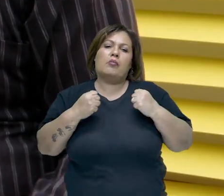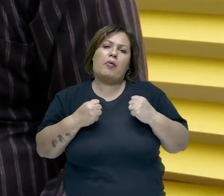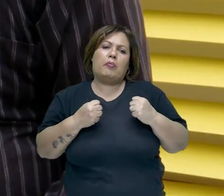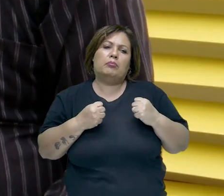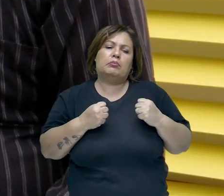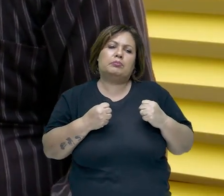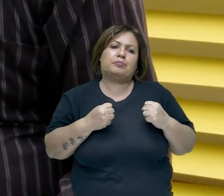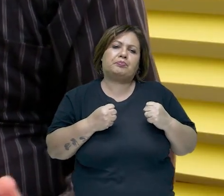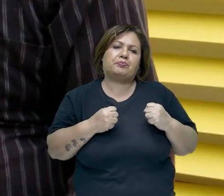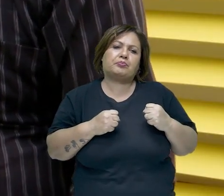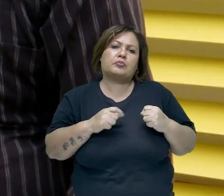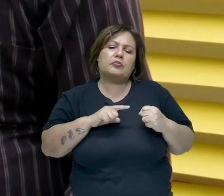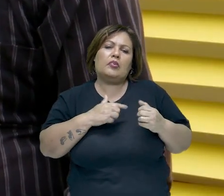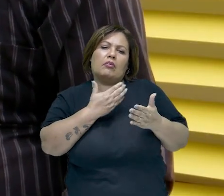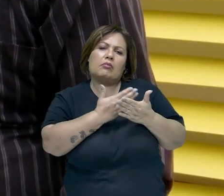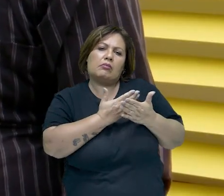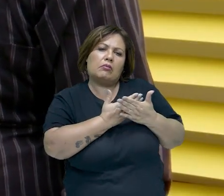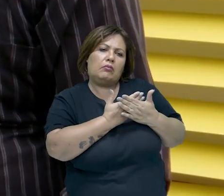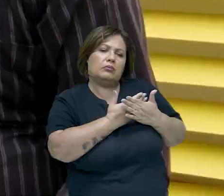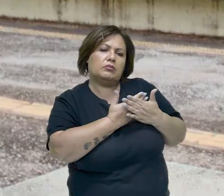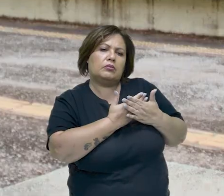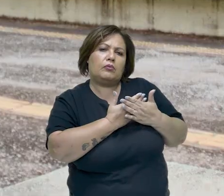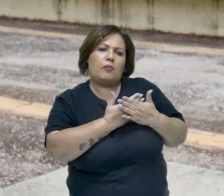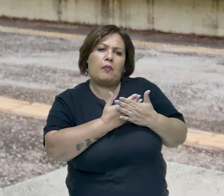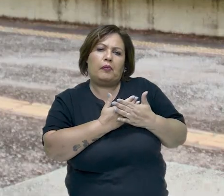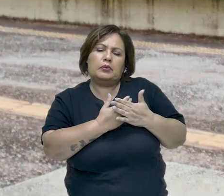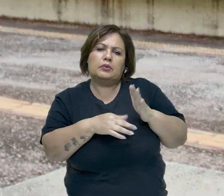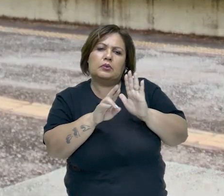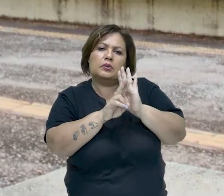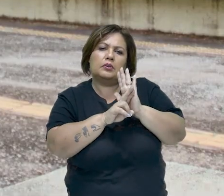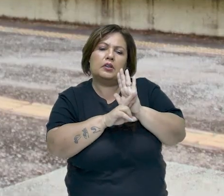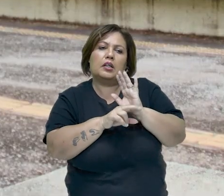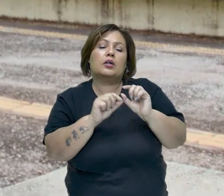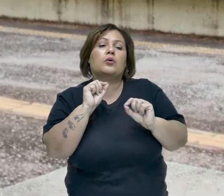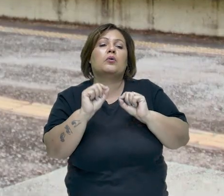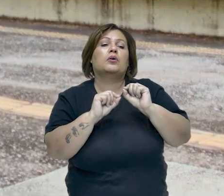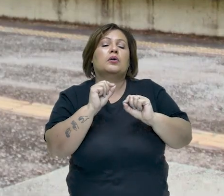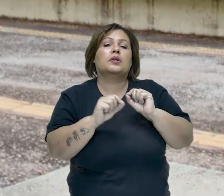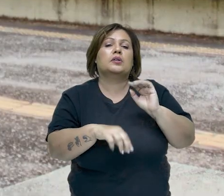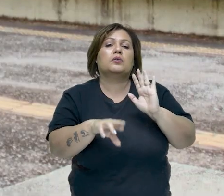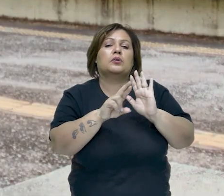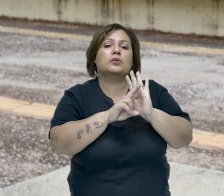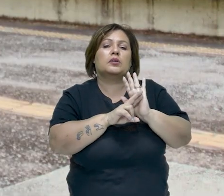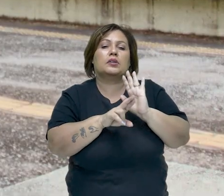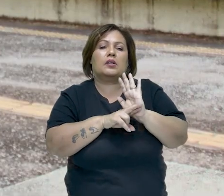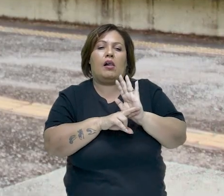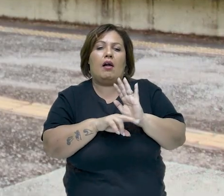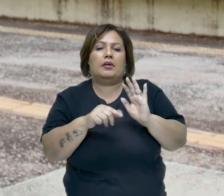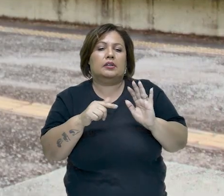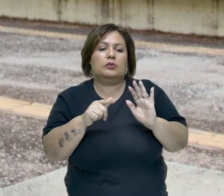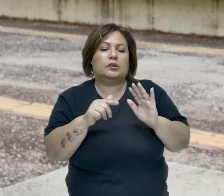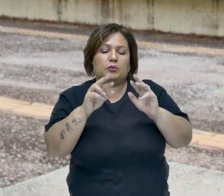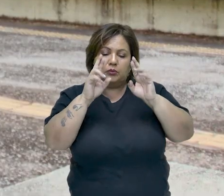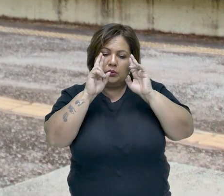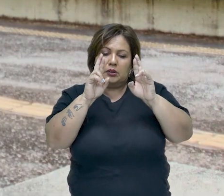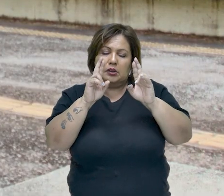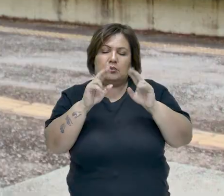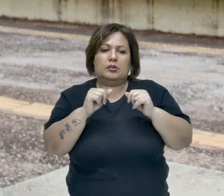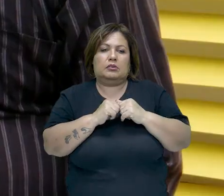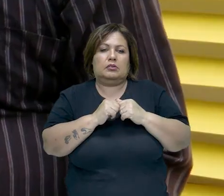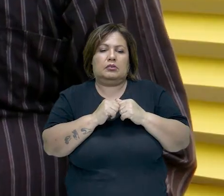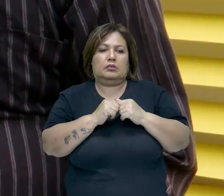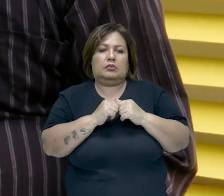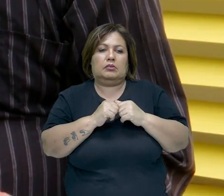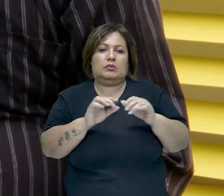repórter. Tem perfil, tem critério. E quais seriam os principais riscos quando os critérios não são respeitados?